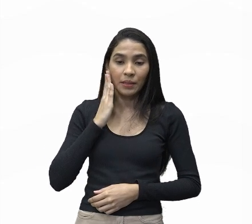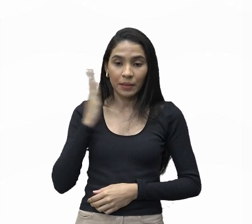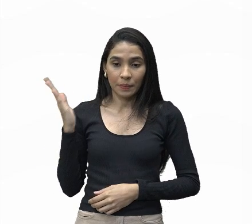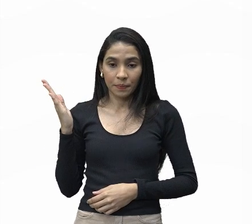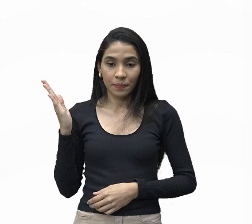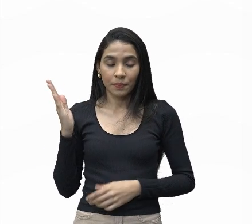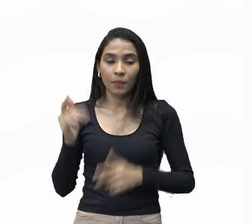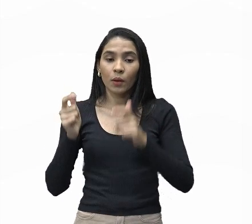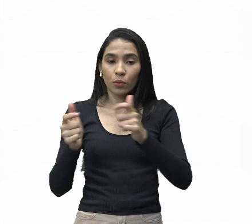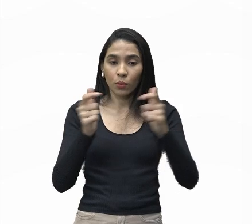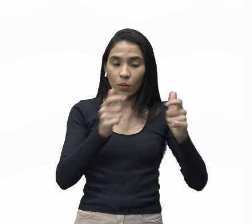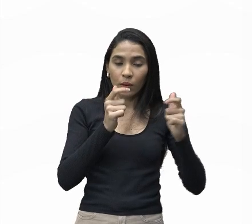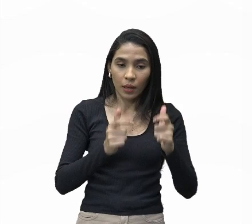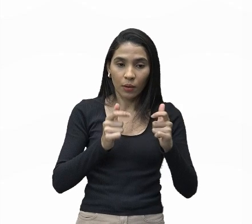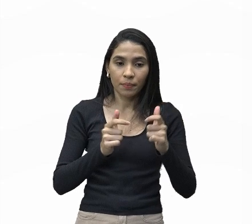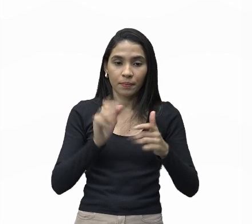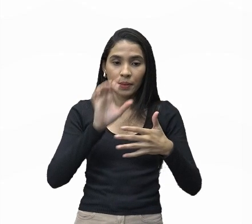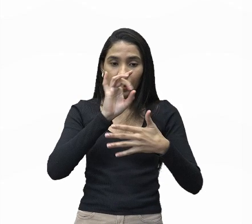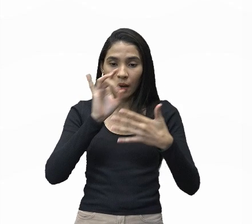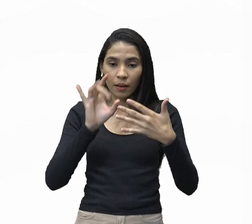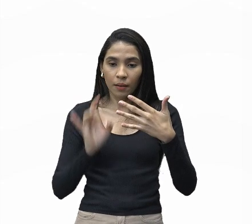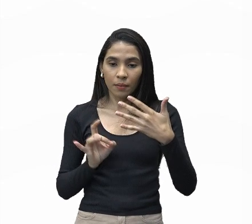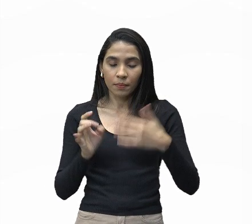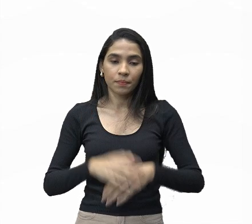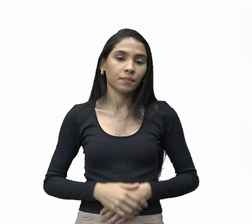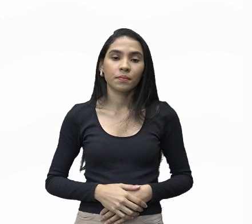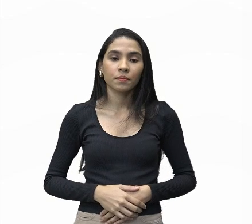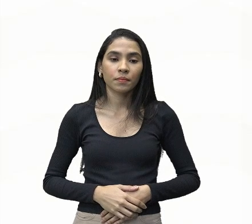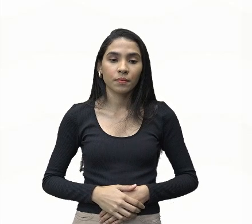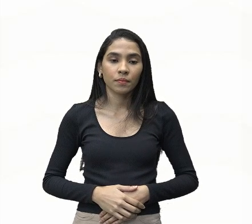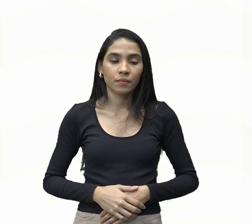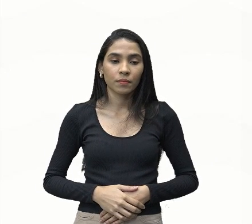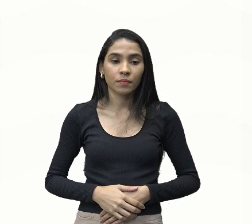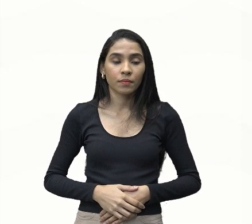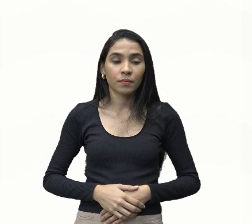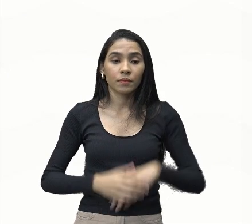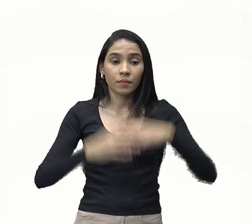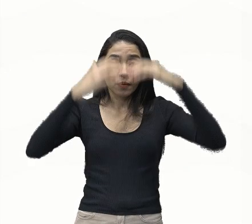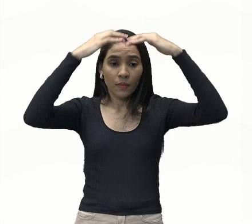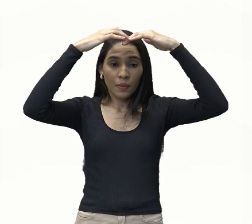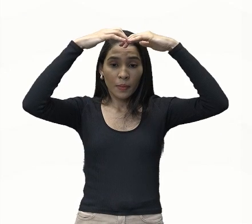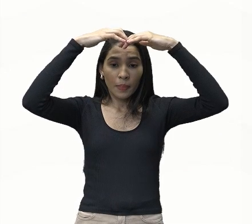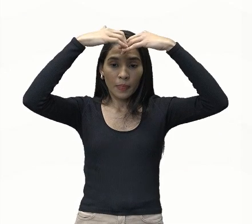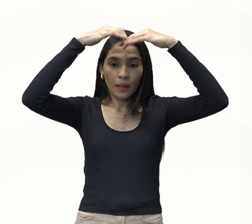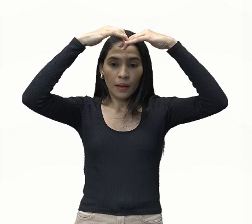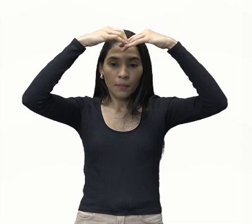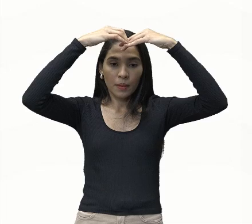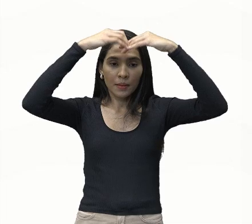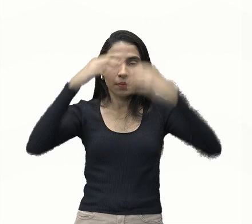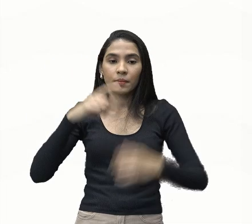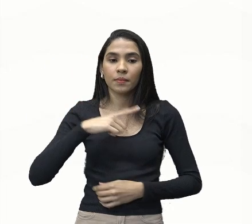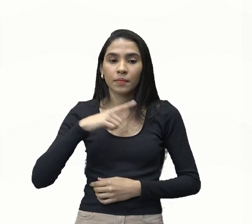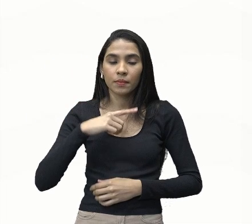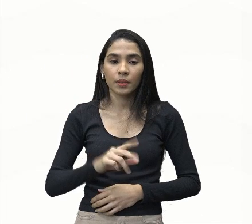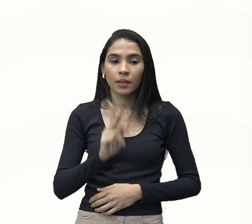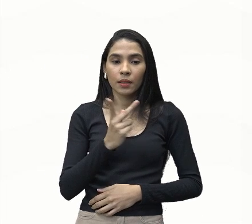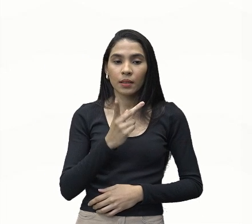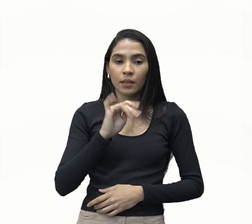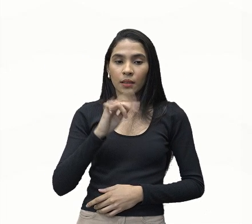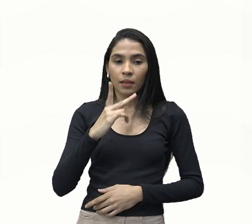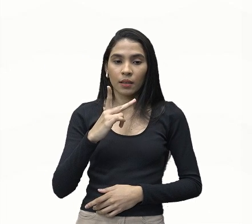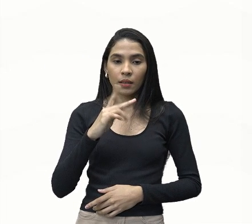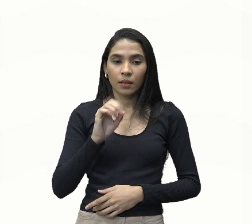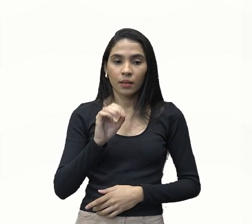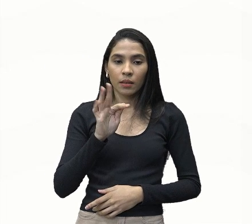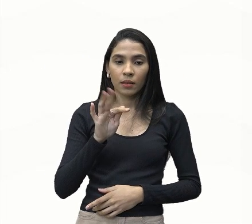representa a localização de cada uma delas. Nós temos aqui na cabeça, ó, bem ao centro da cabeça, a